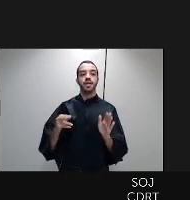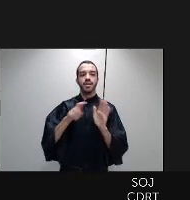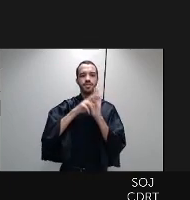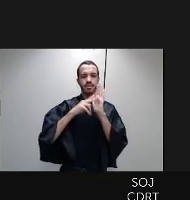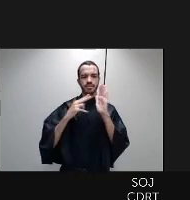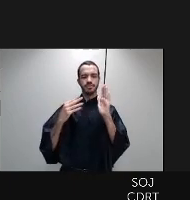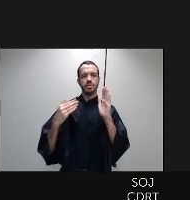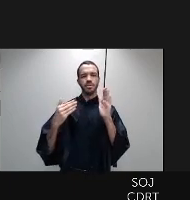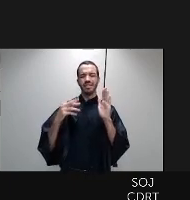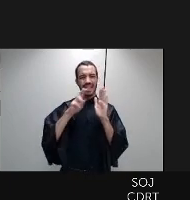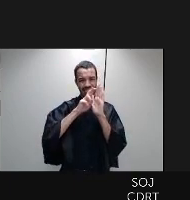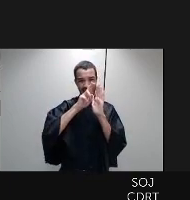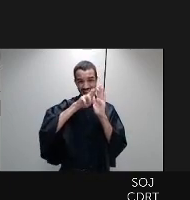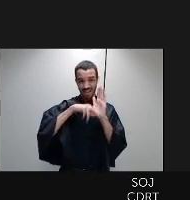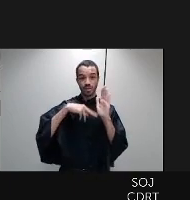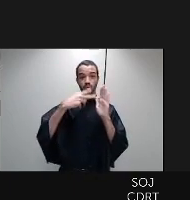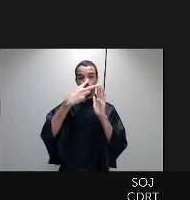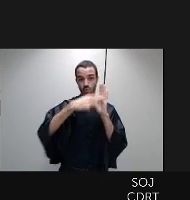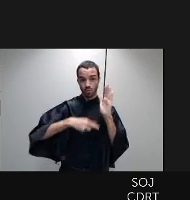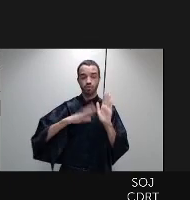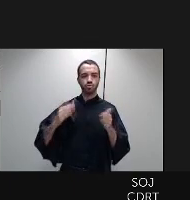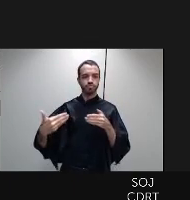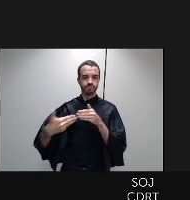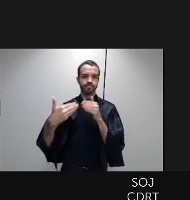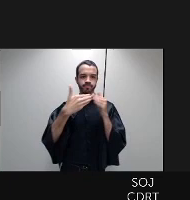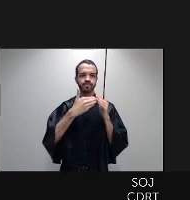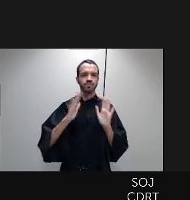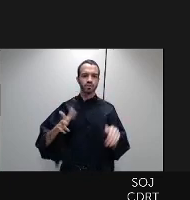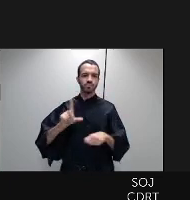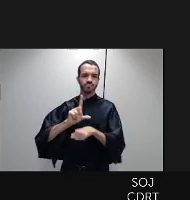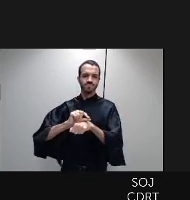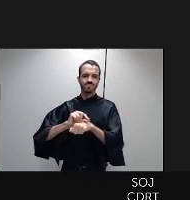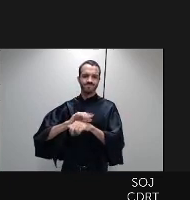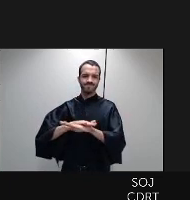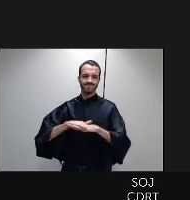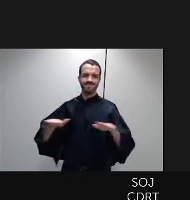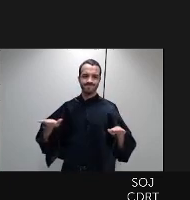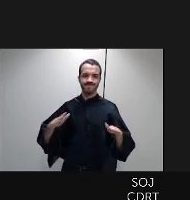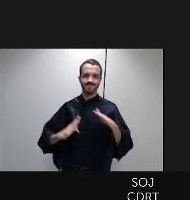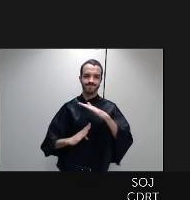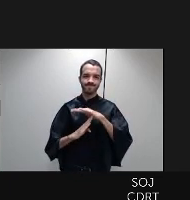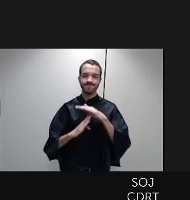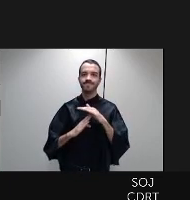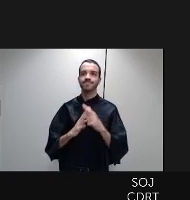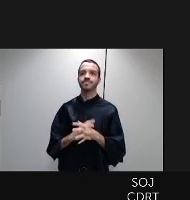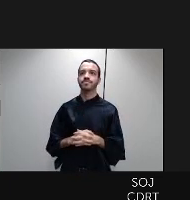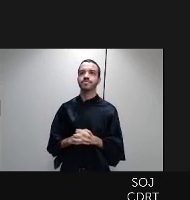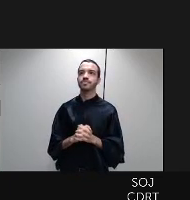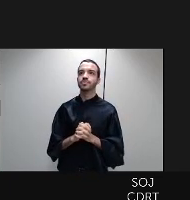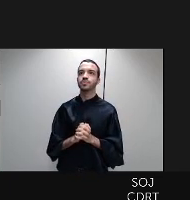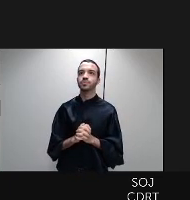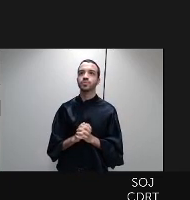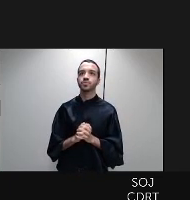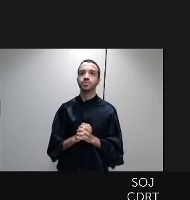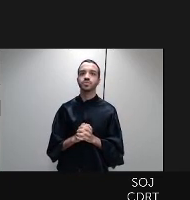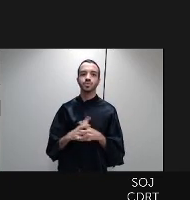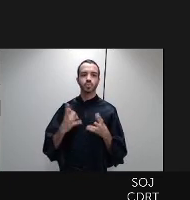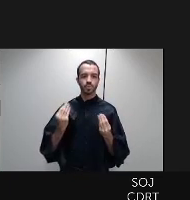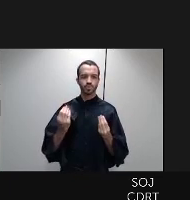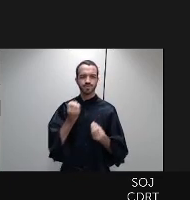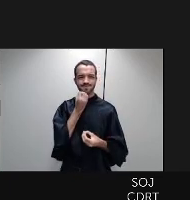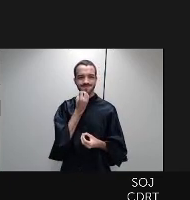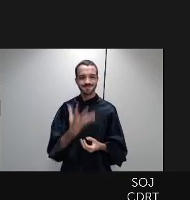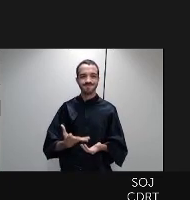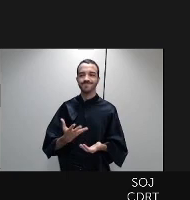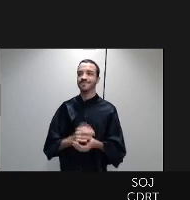conseguimos concluir minhas passando da hora regulamentar mas graças a Deus aí produtivo foi muito produtivo eu acho que a